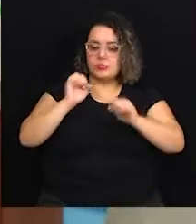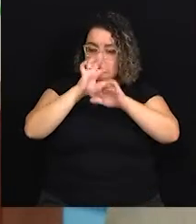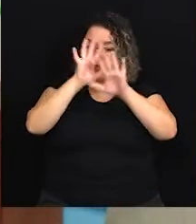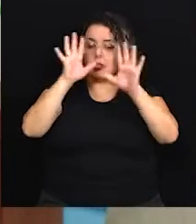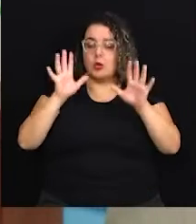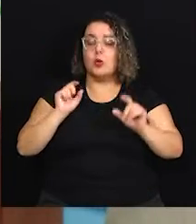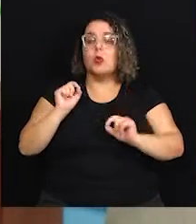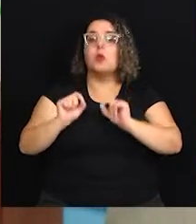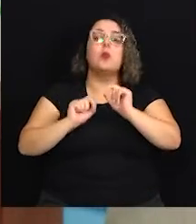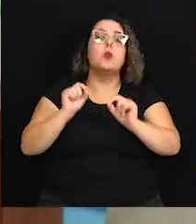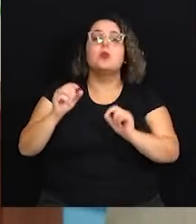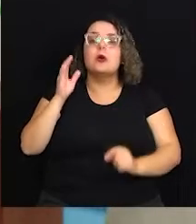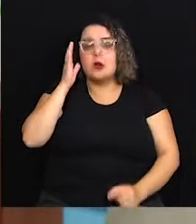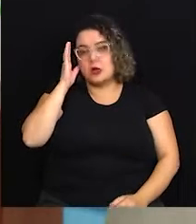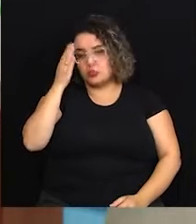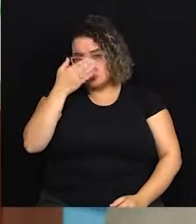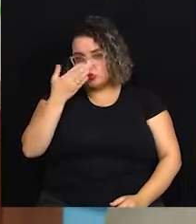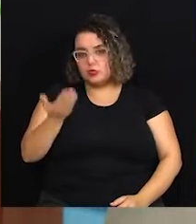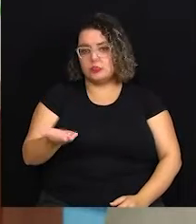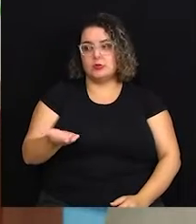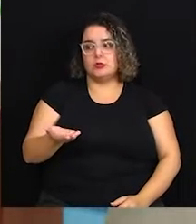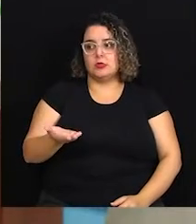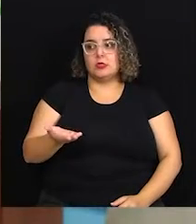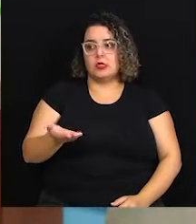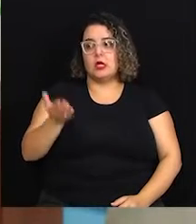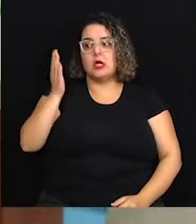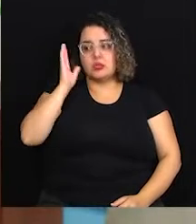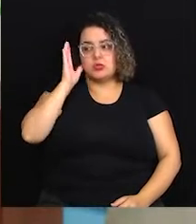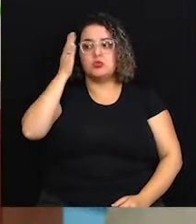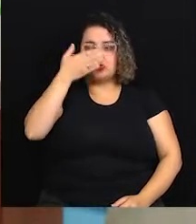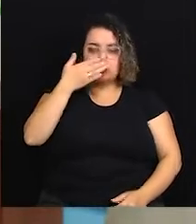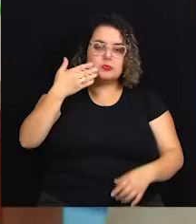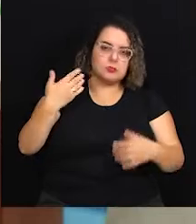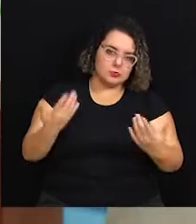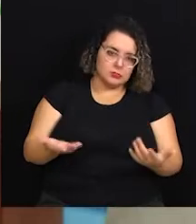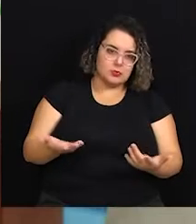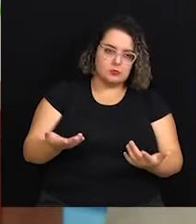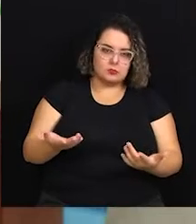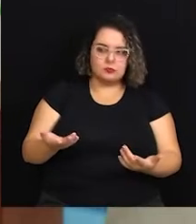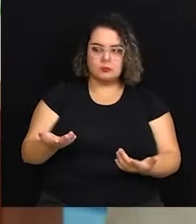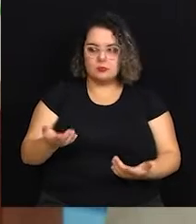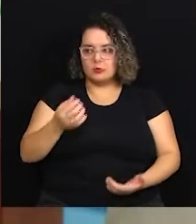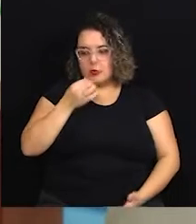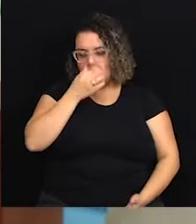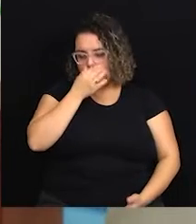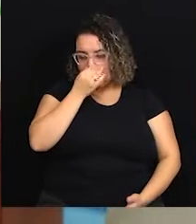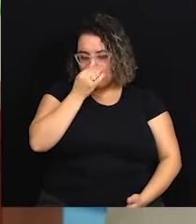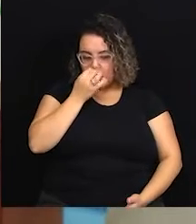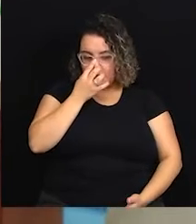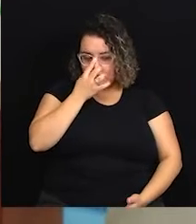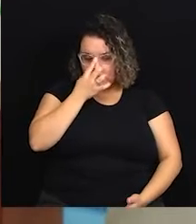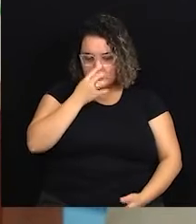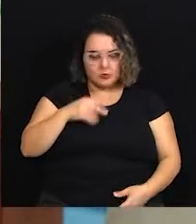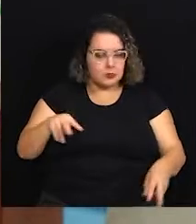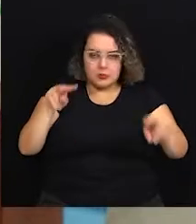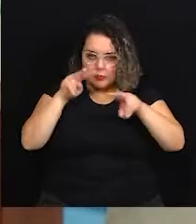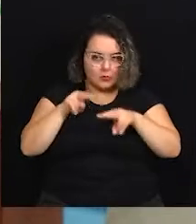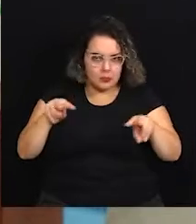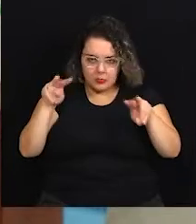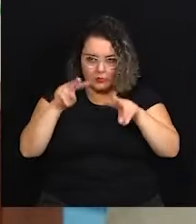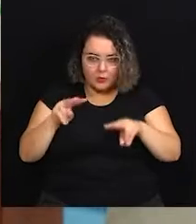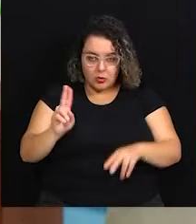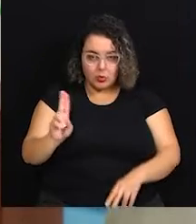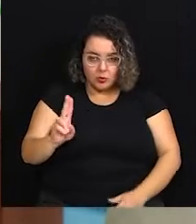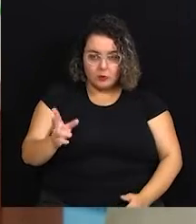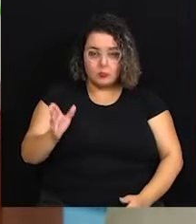claro o que é a surdo-cegueira. Na realidade, surdo-cegueira, apesar de não ser notado isso pelo